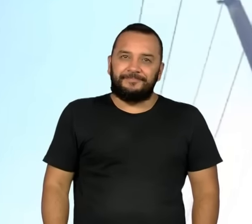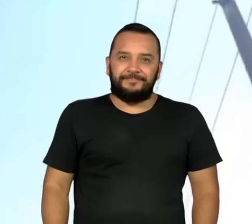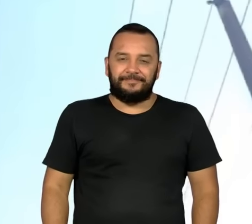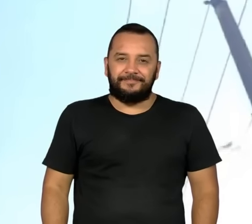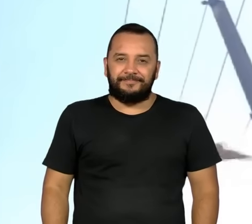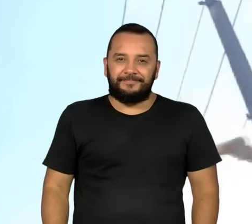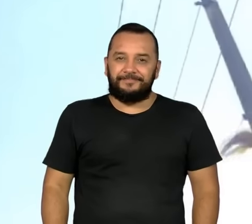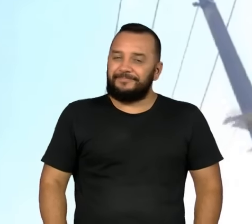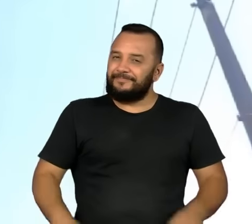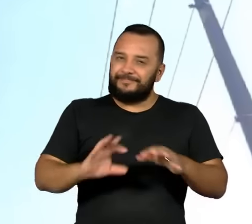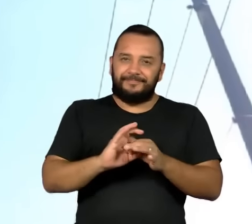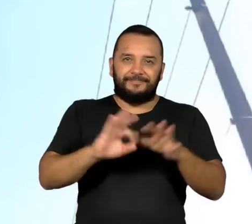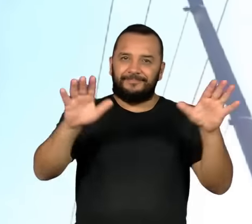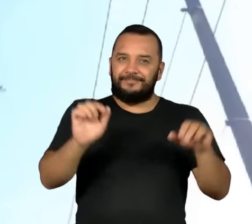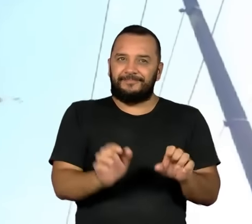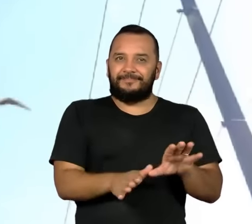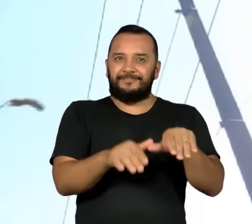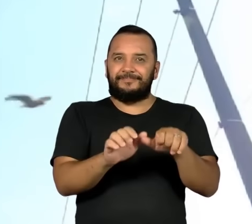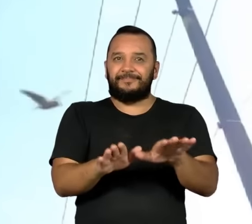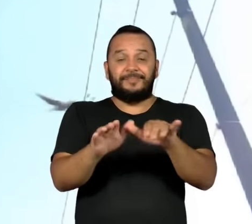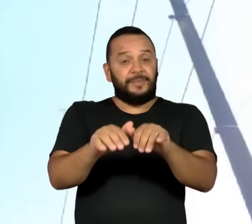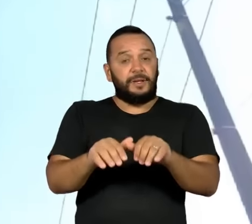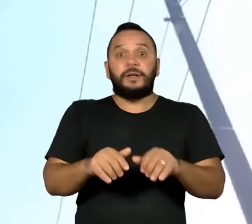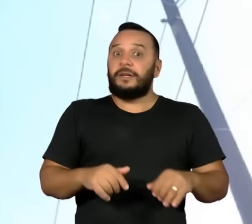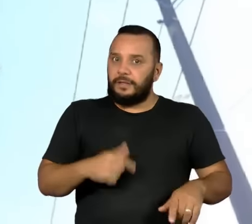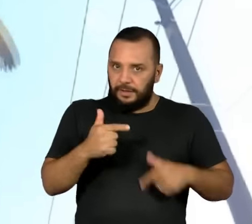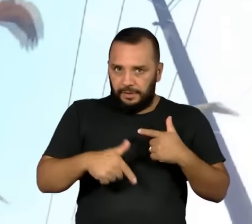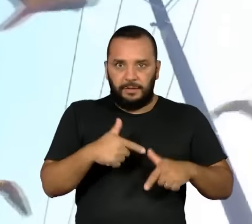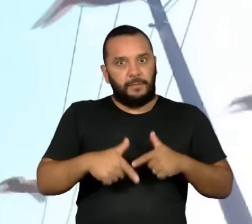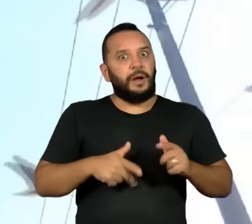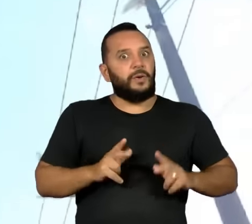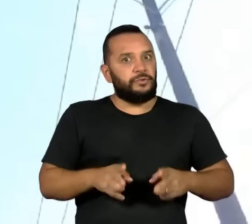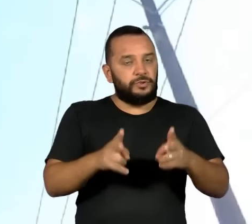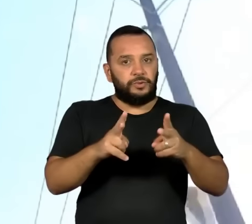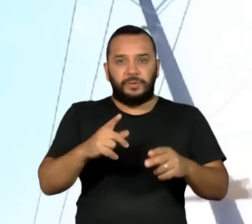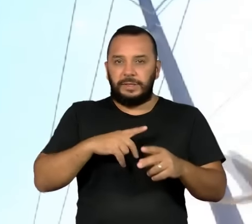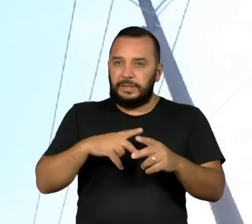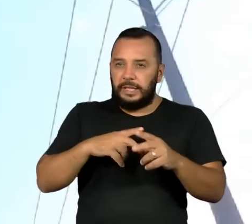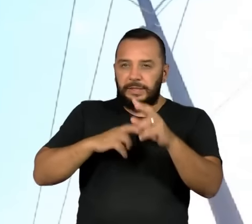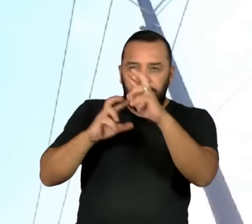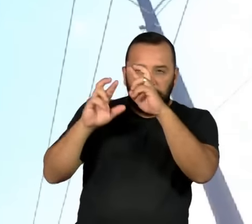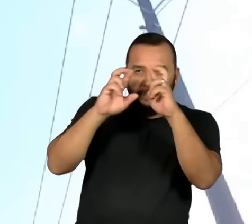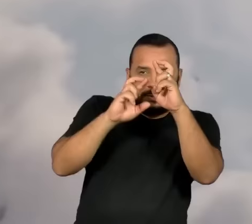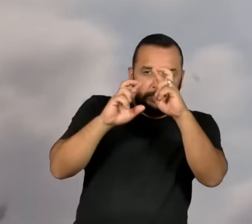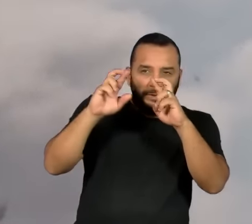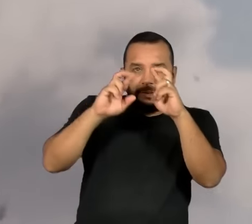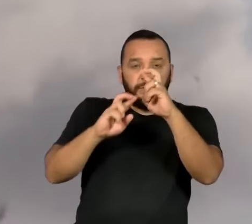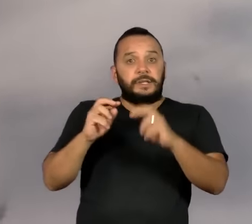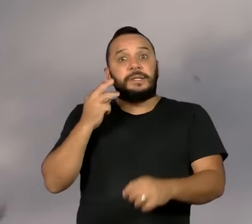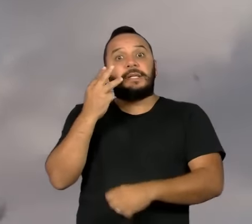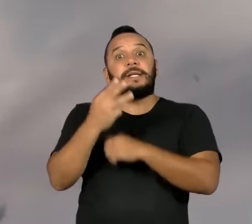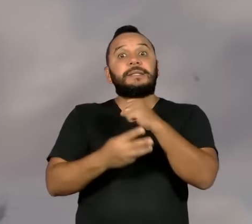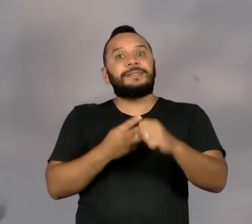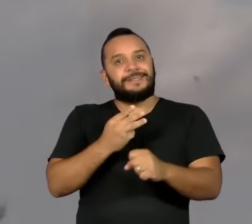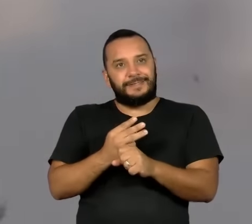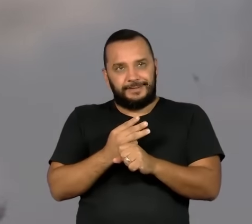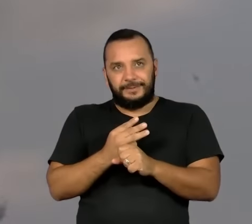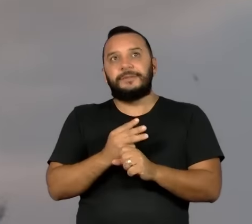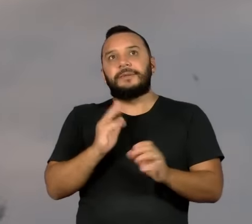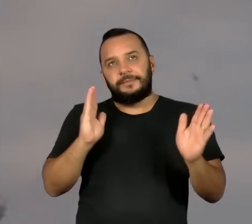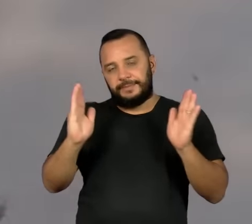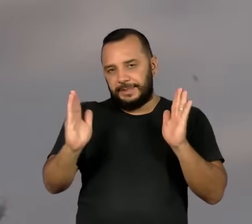Depois de soltas, o trabalho continua. As arara jubas são monitoradas por três anos. Esse é o período que os